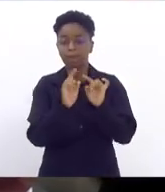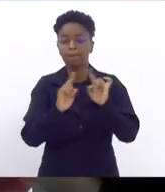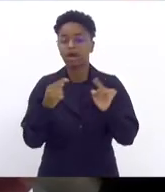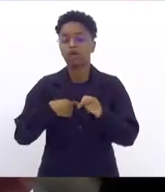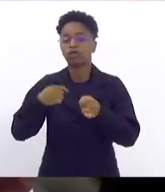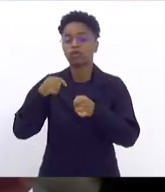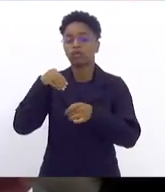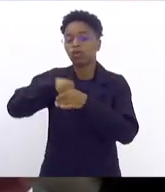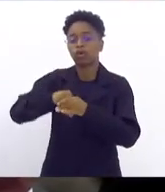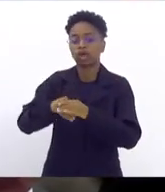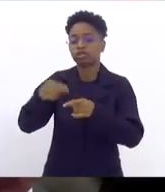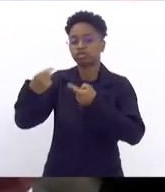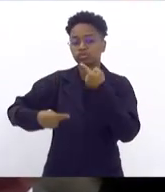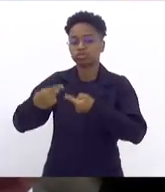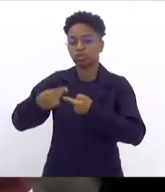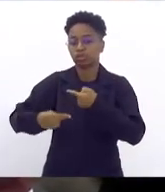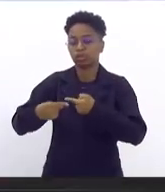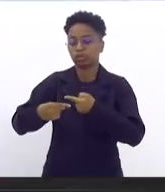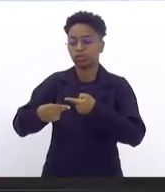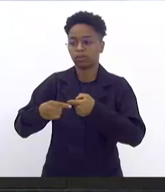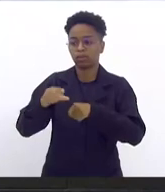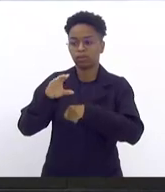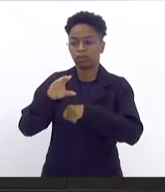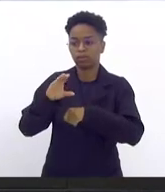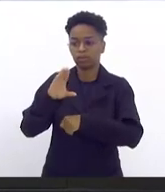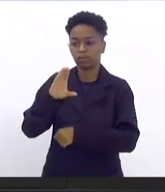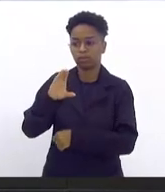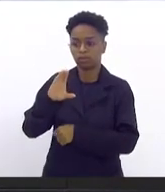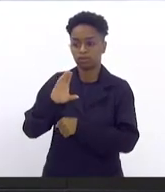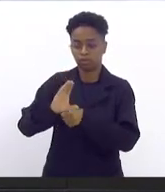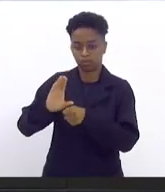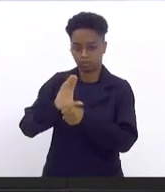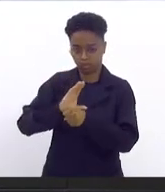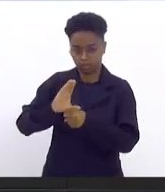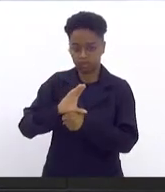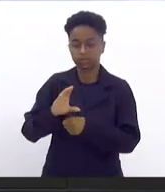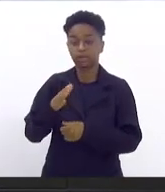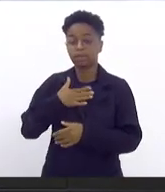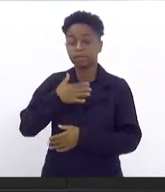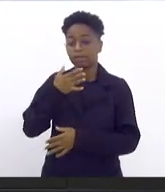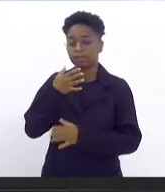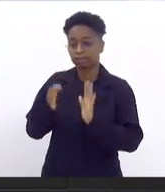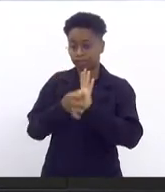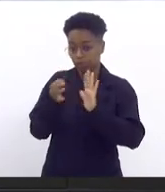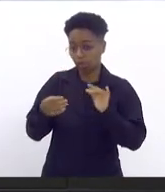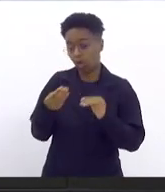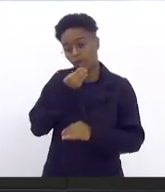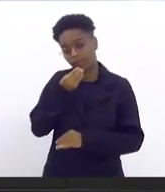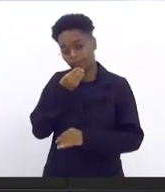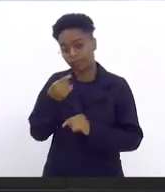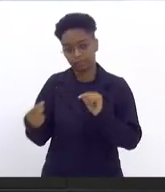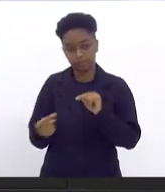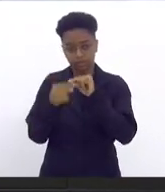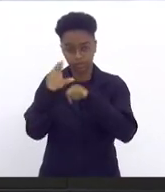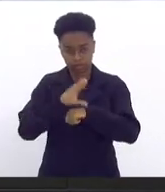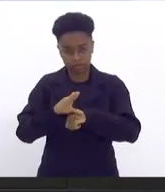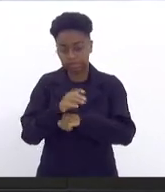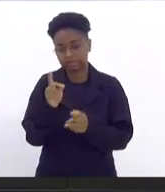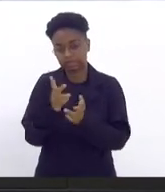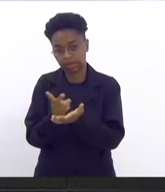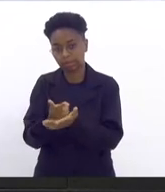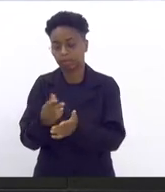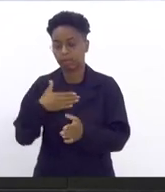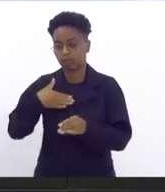botar a discussão para o colegiado. Então o meu parecer de antecipo é, obviamente, que será pela constitucionalidade meu voto sempre,